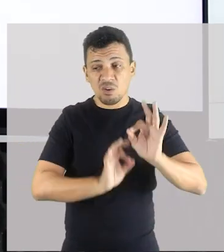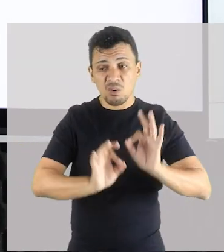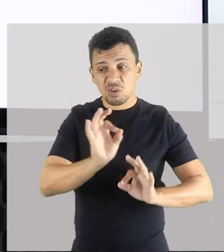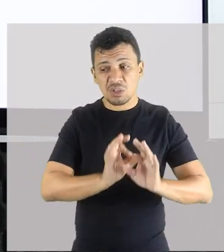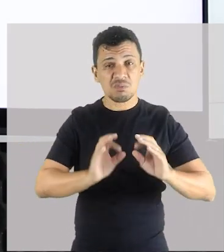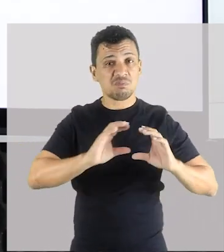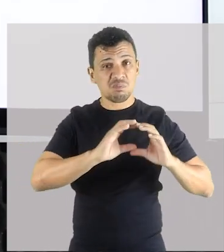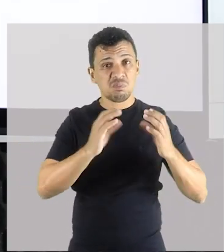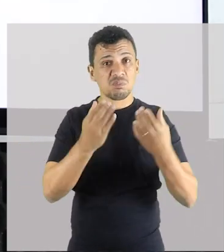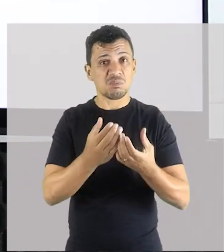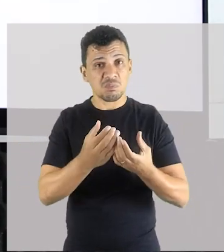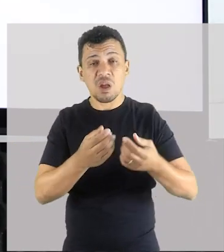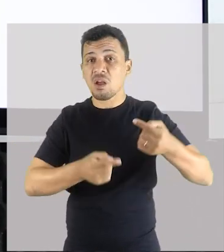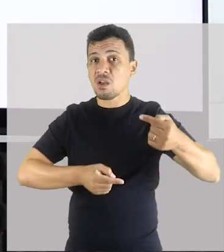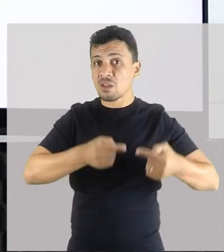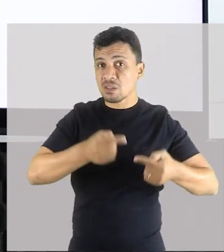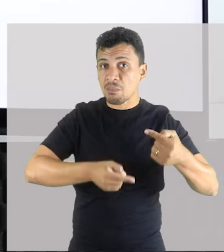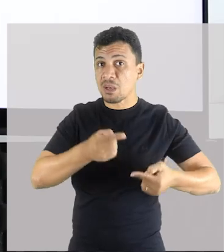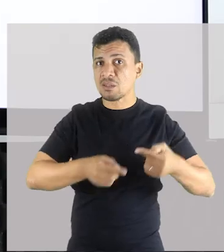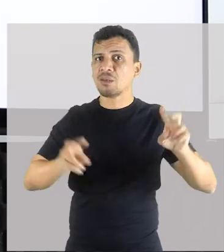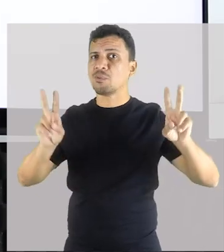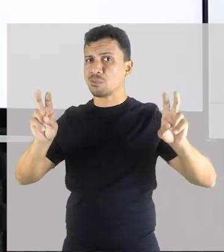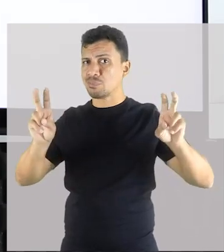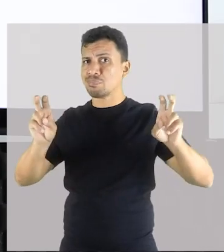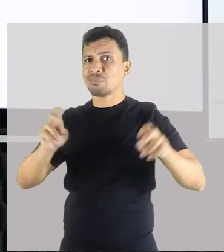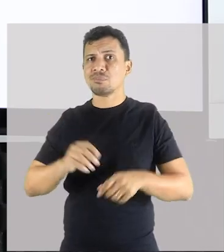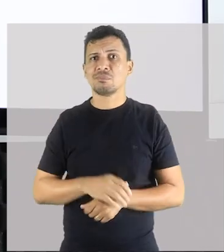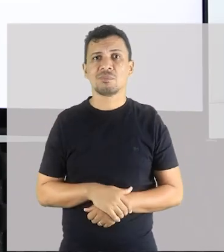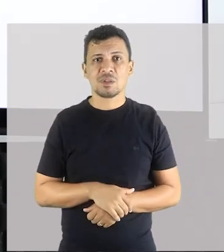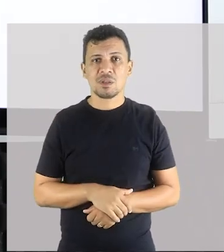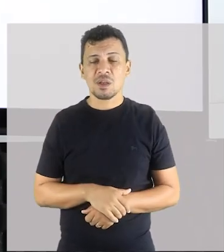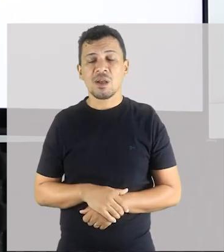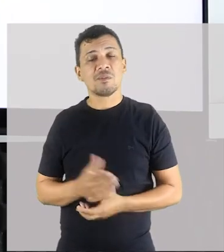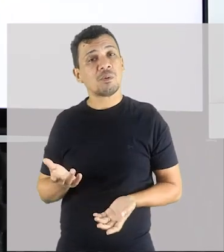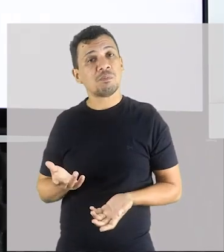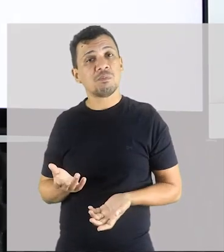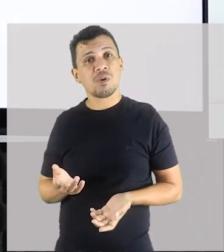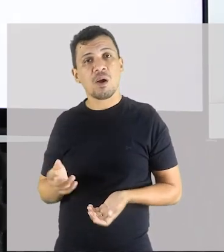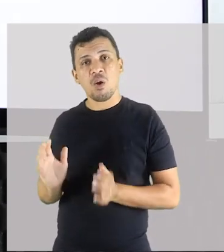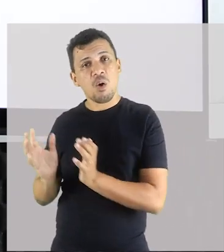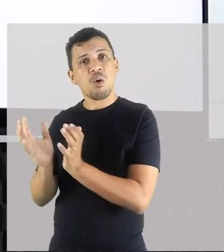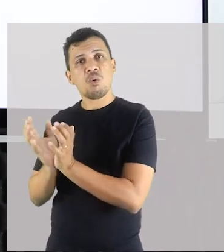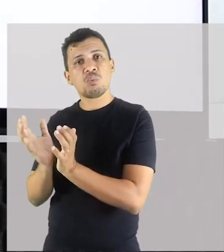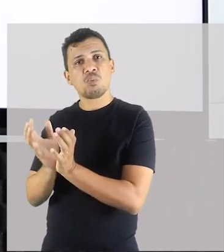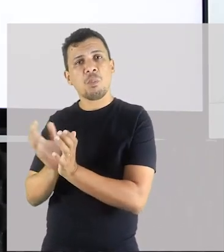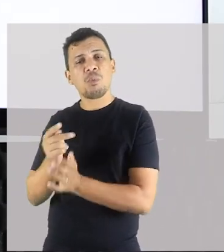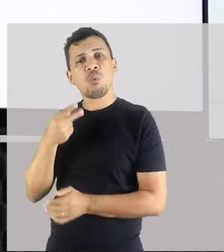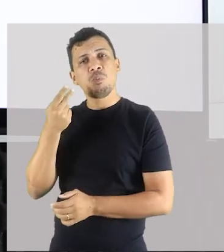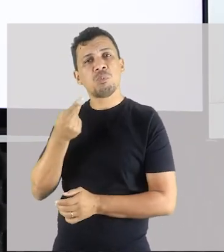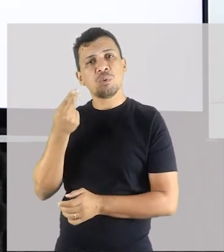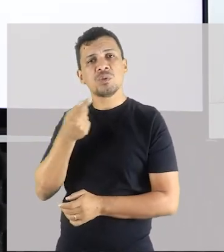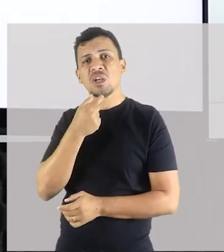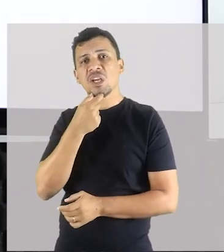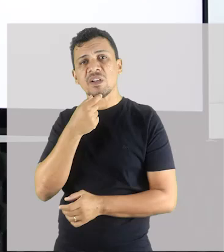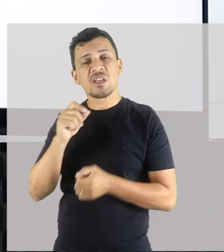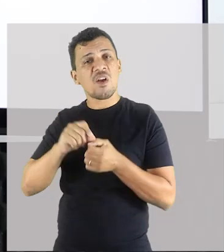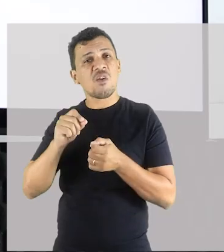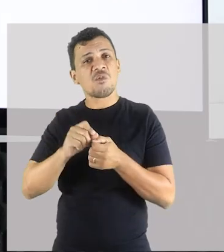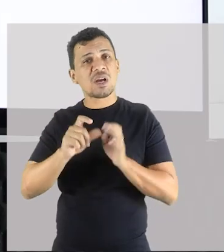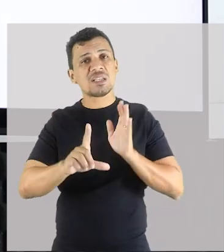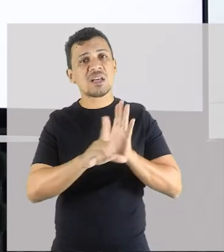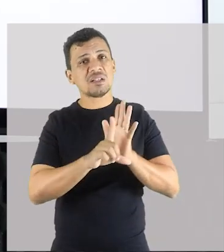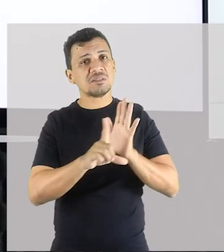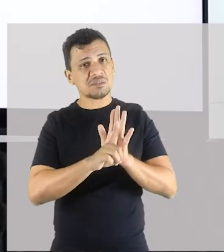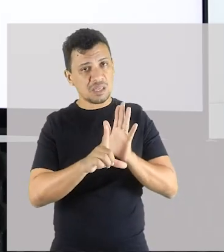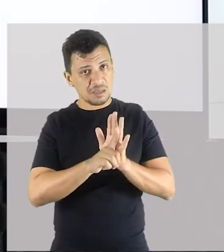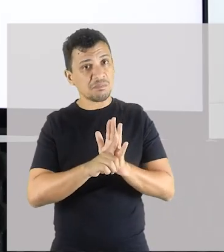congressos para debater o assunto. Então, olha só o que o Parlamento inglês faz. Promulga uma série de leis que são chamadas